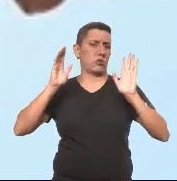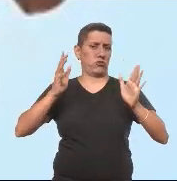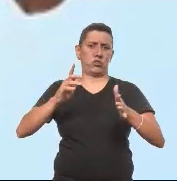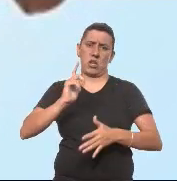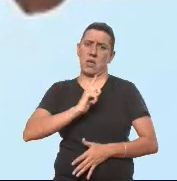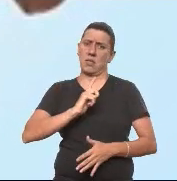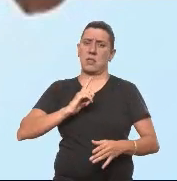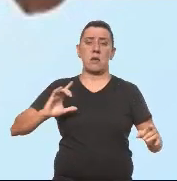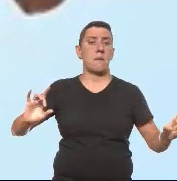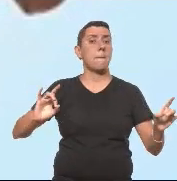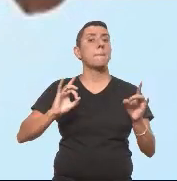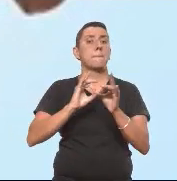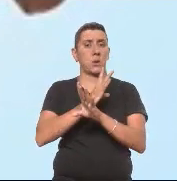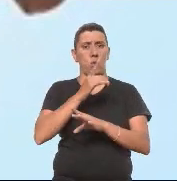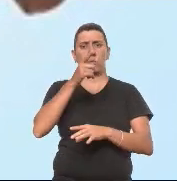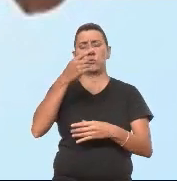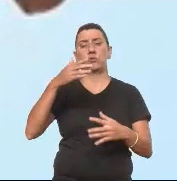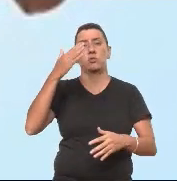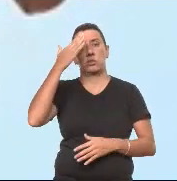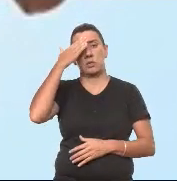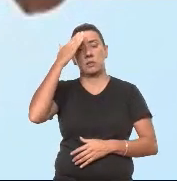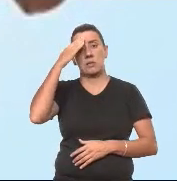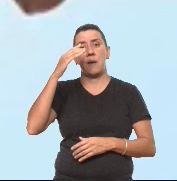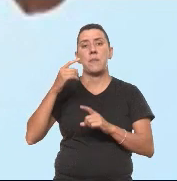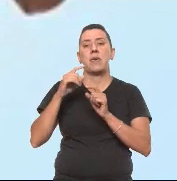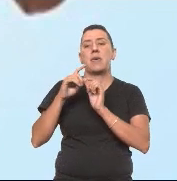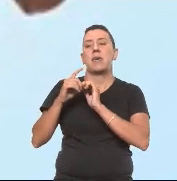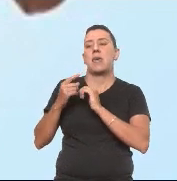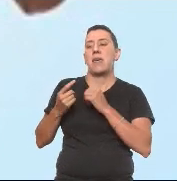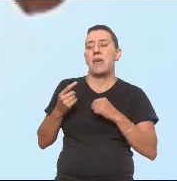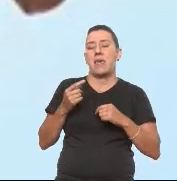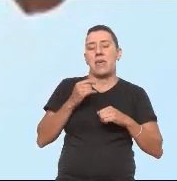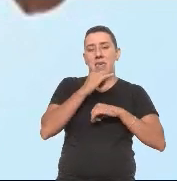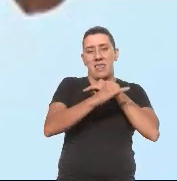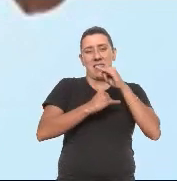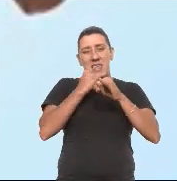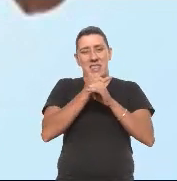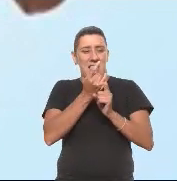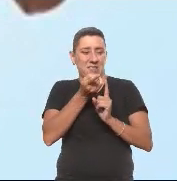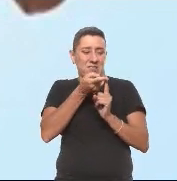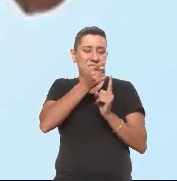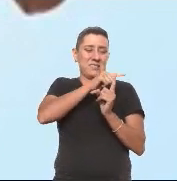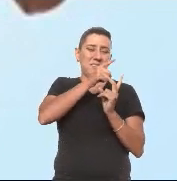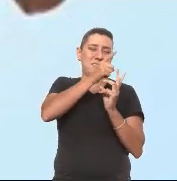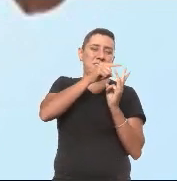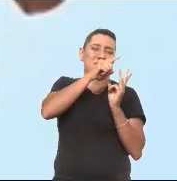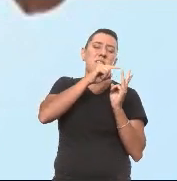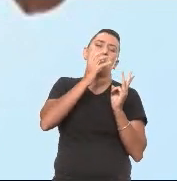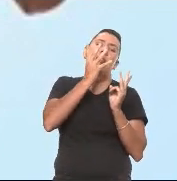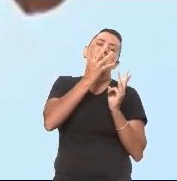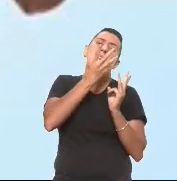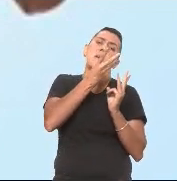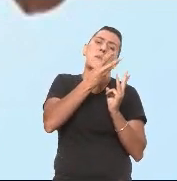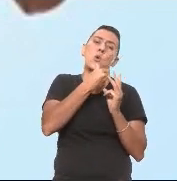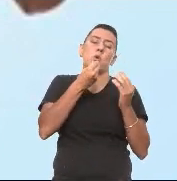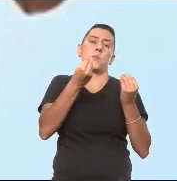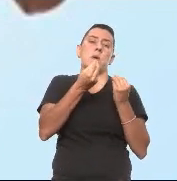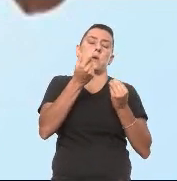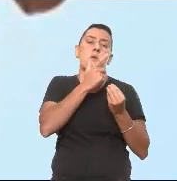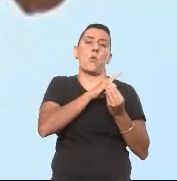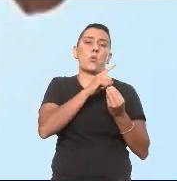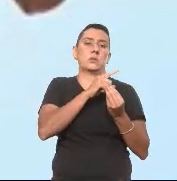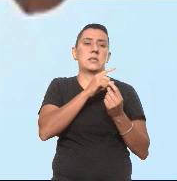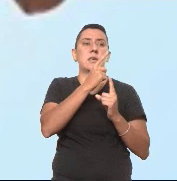a gente sabe que nas outras tecnologias de comunicação do passado levaram muito mais anos para ter essa migração